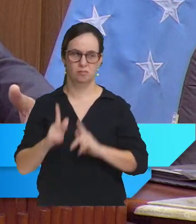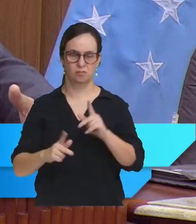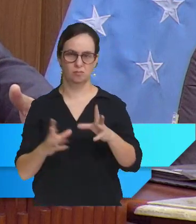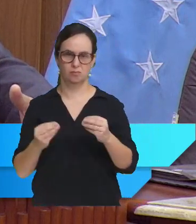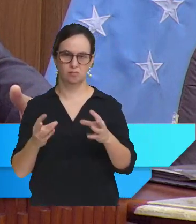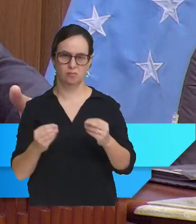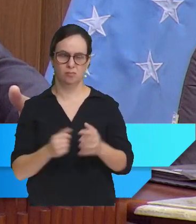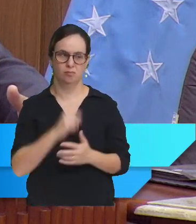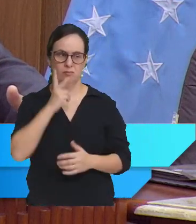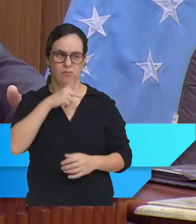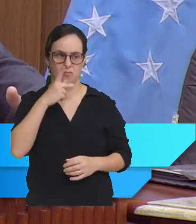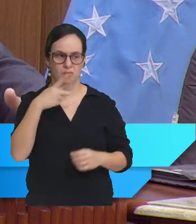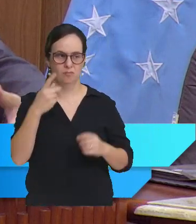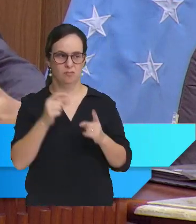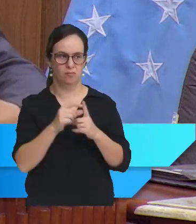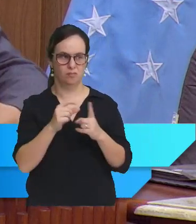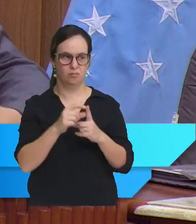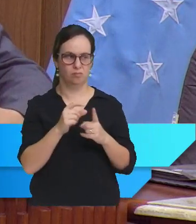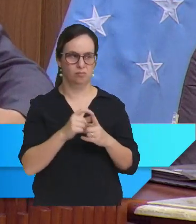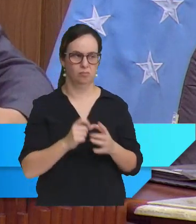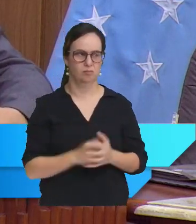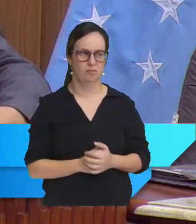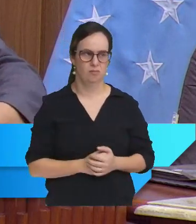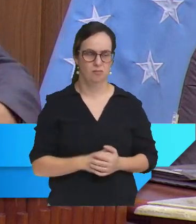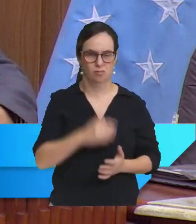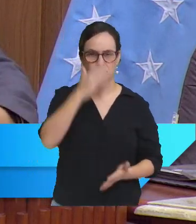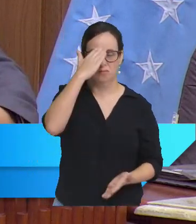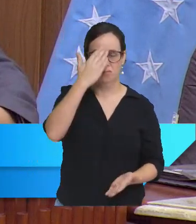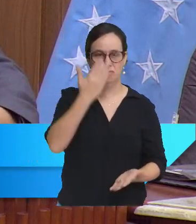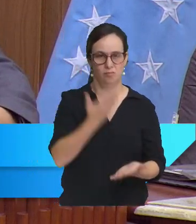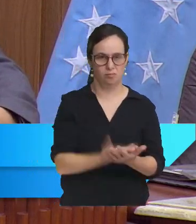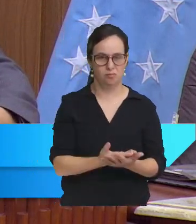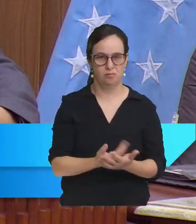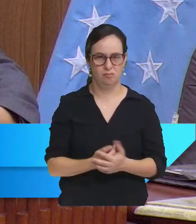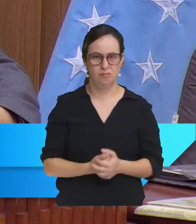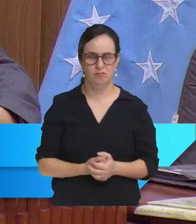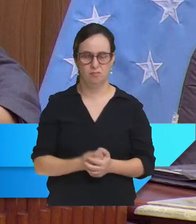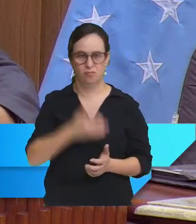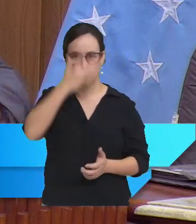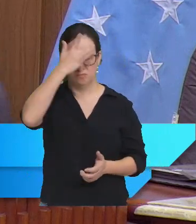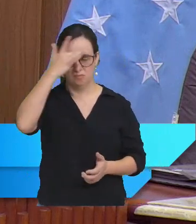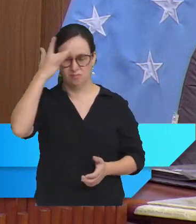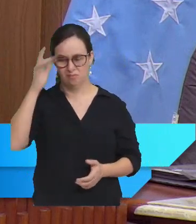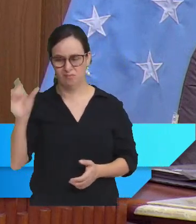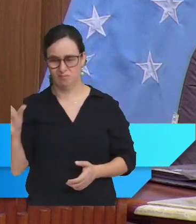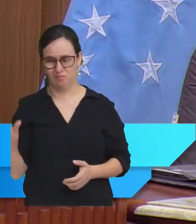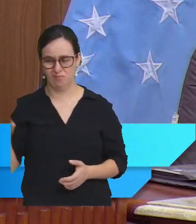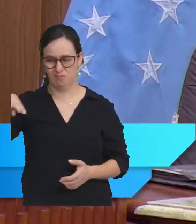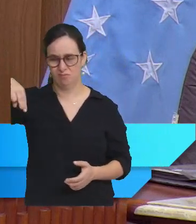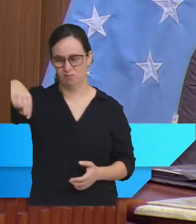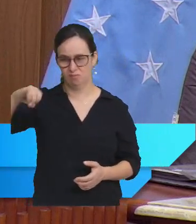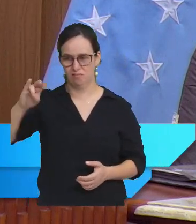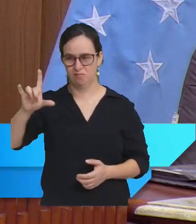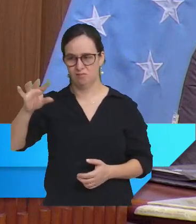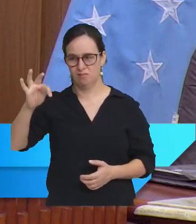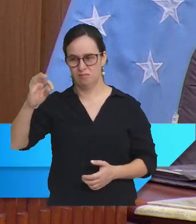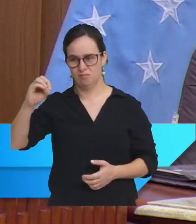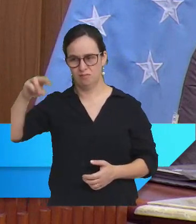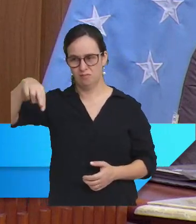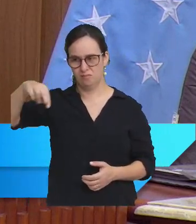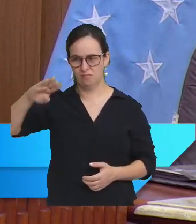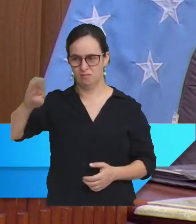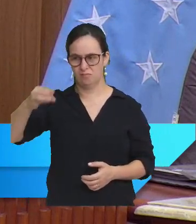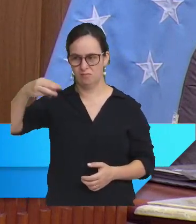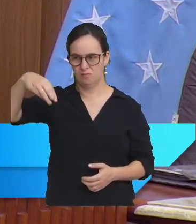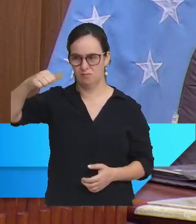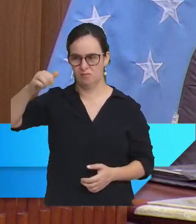Eu acredito que o Newton Matos e o Pingo d'Água, toda vez, como todo dia, eles gostam bastante de falar de mim, o